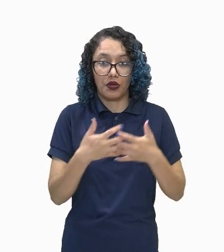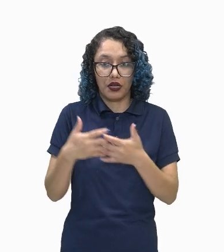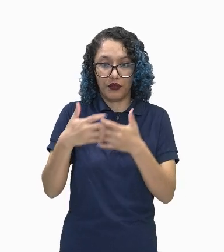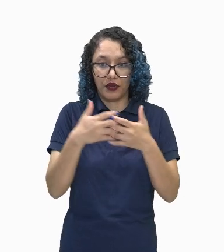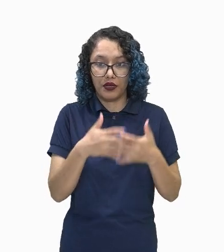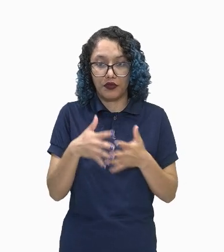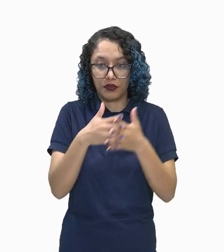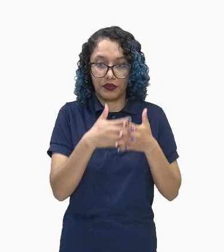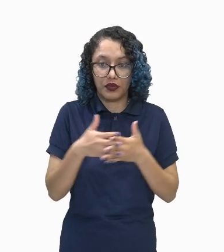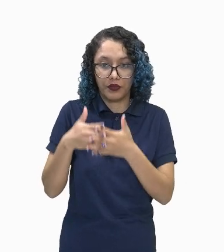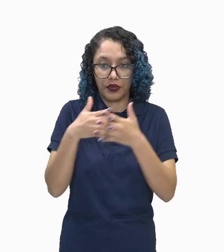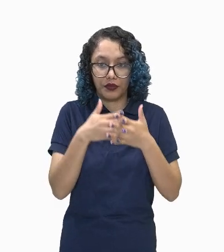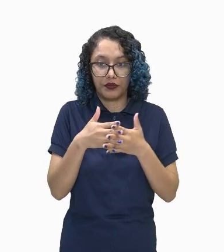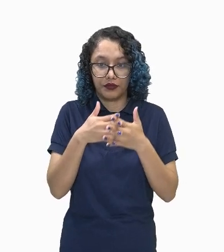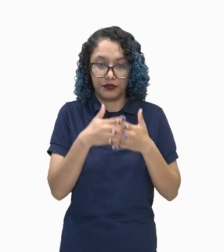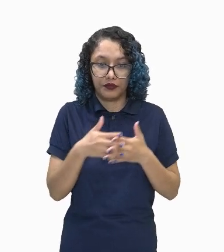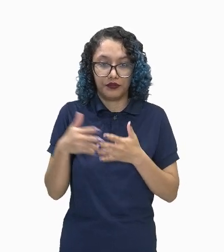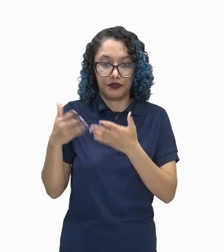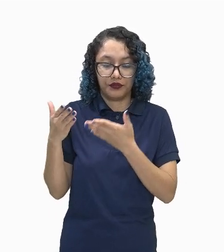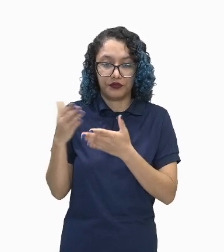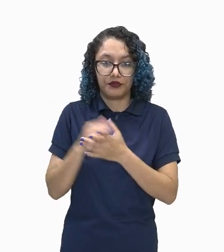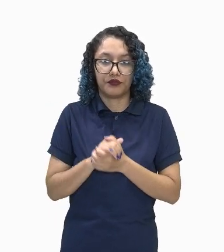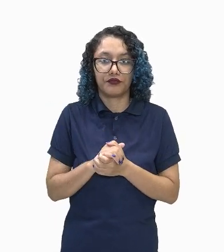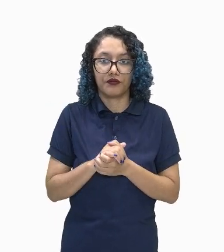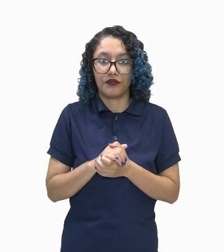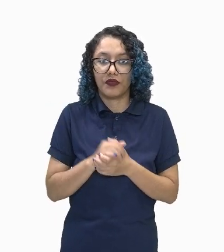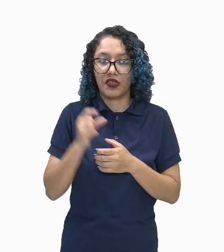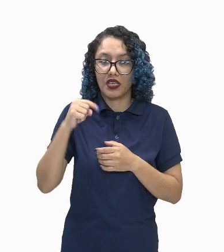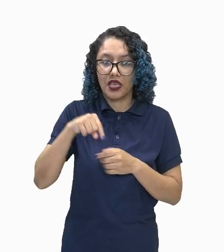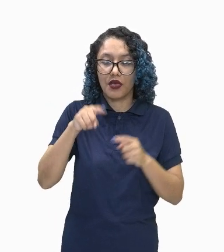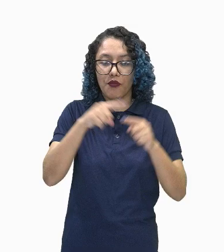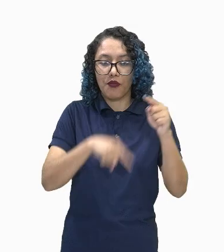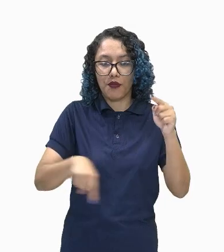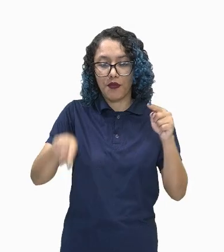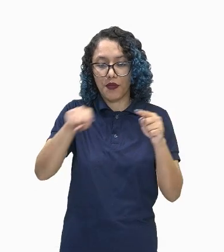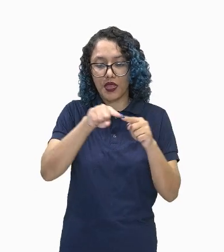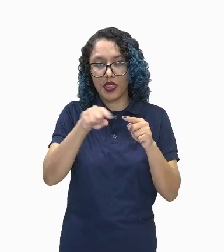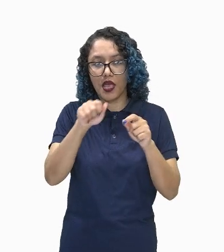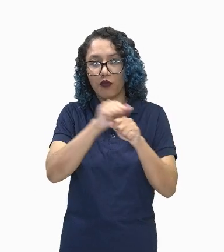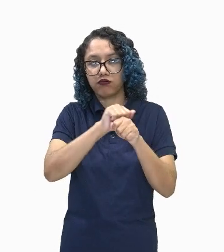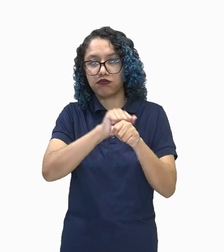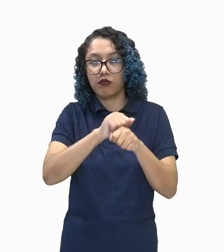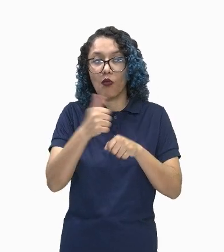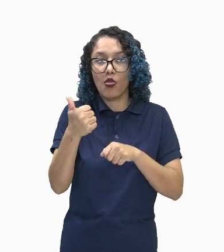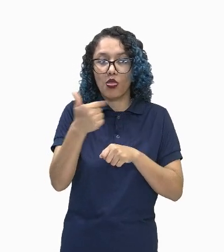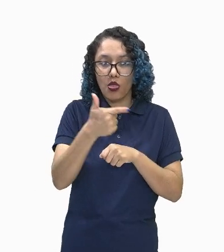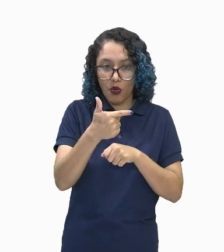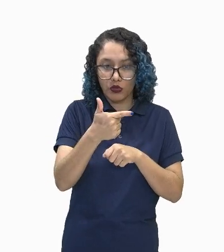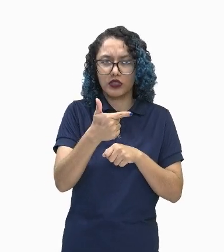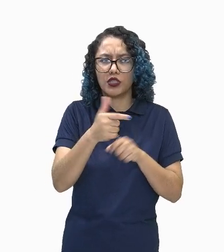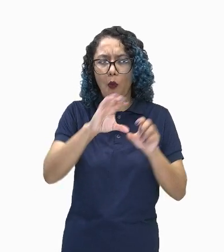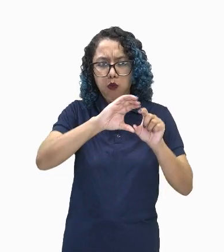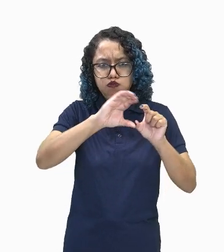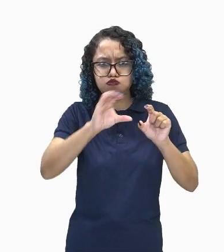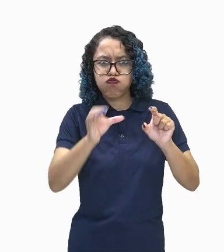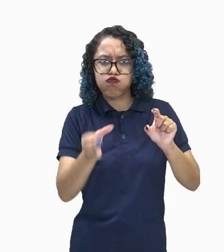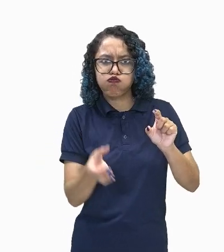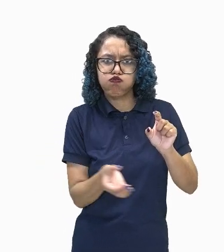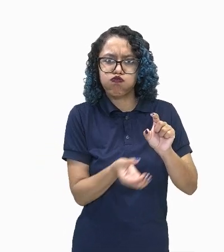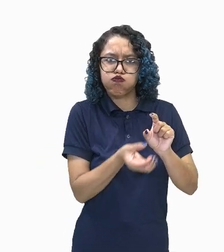viajam 12 pneus cheios e um coração vazio. Então, o